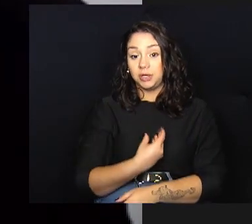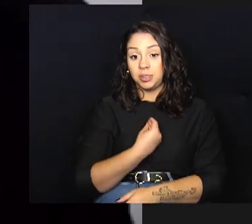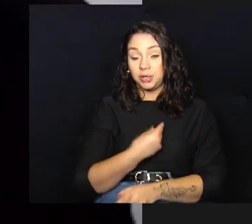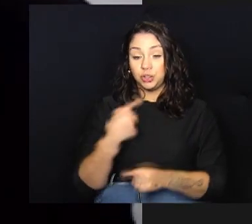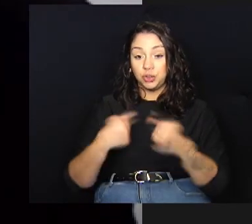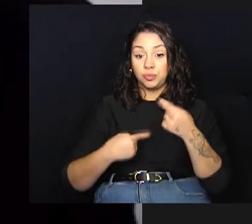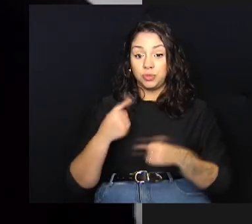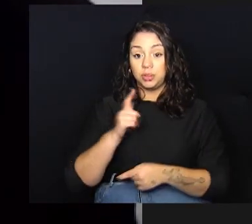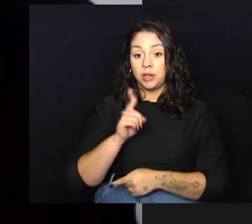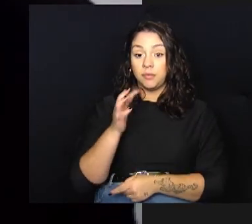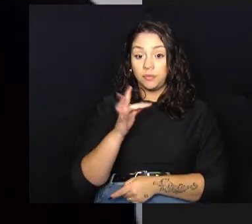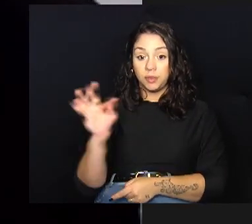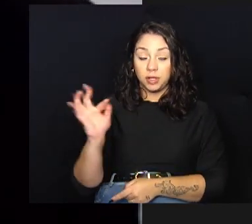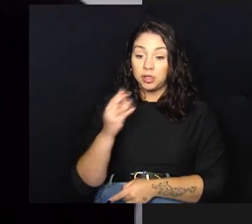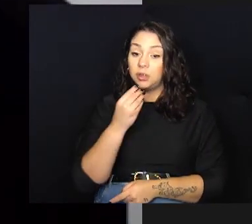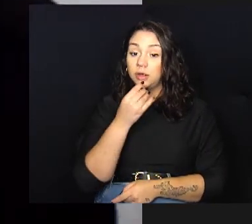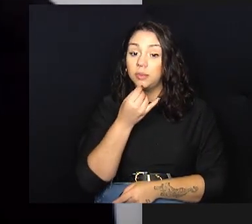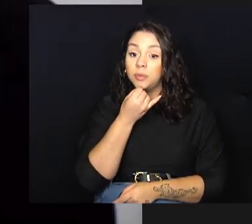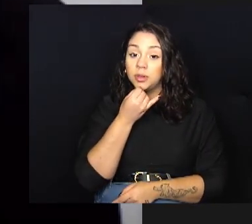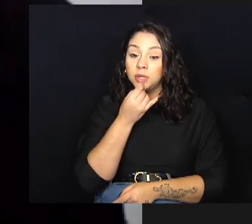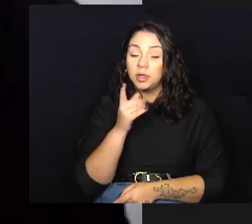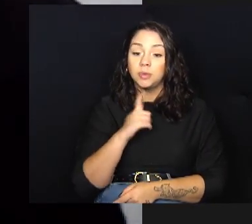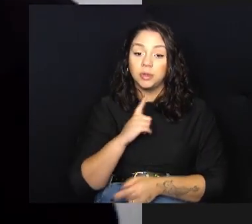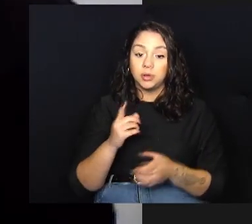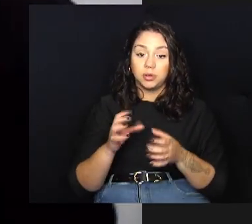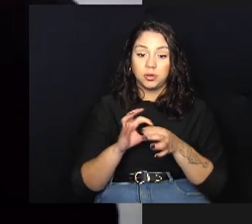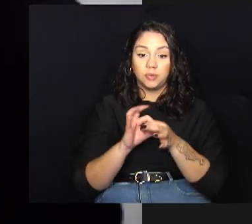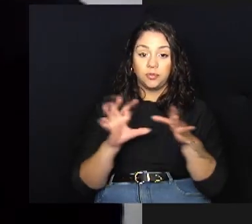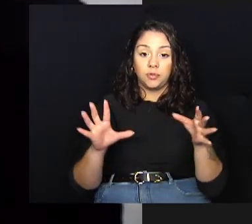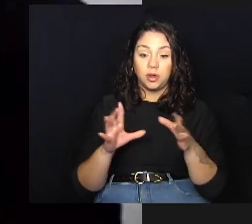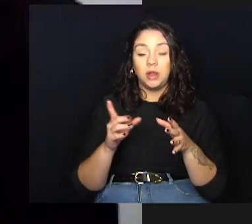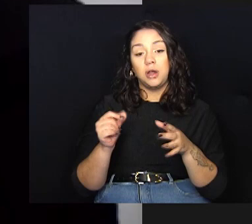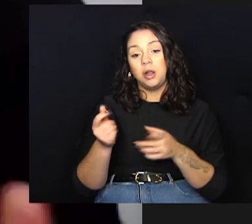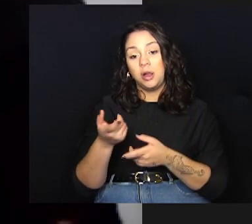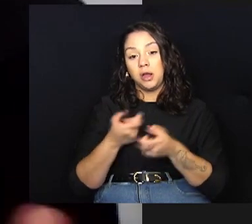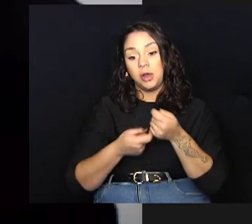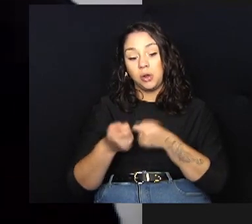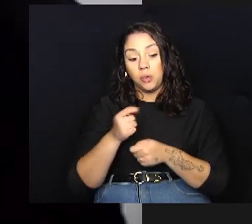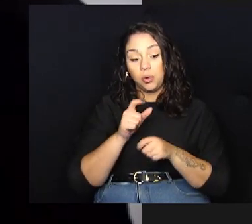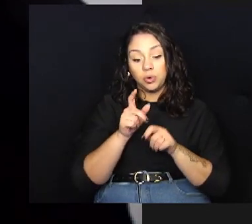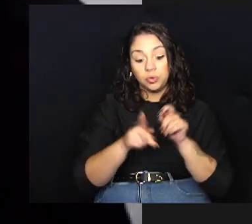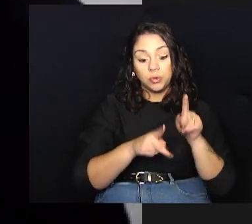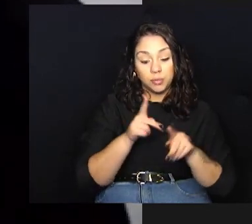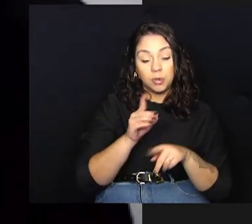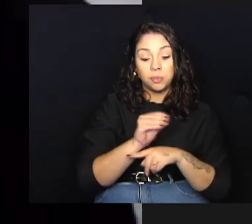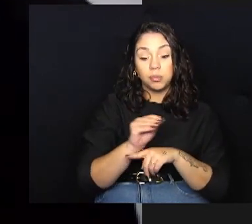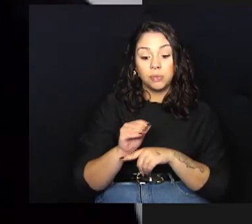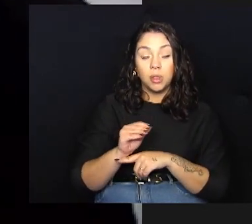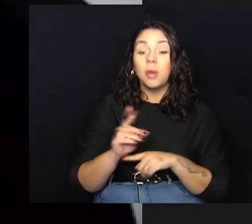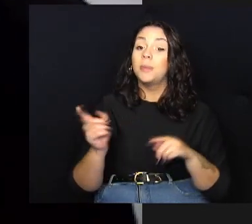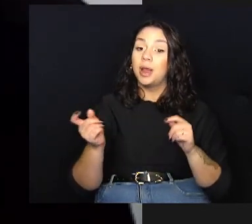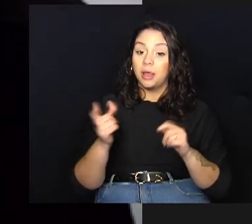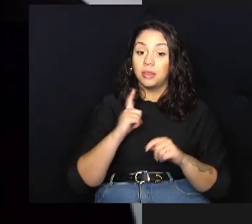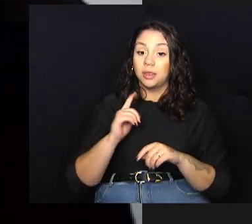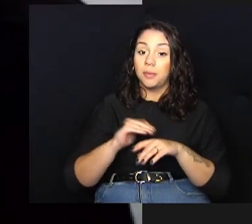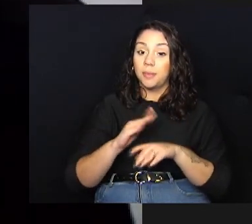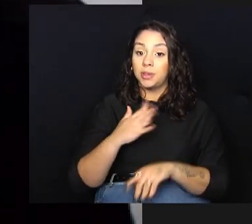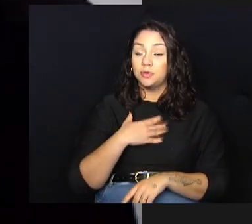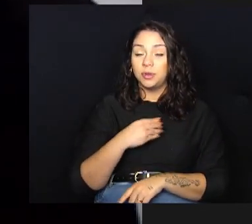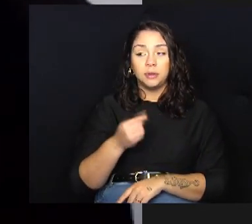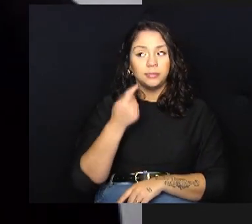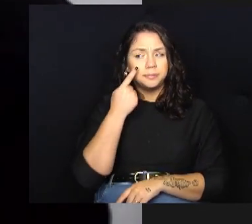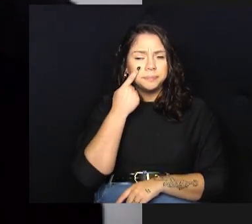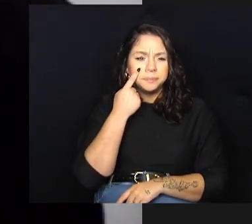por exemplo de oferecer recursos né para a população para que ela tenha mais filhos Eu tenho impressão que talvez